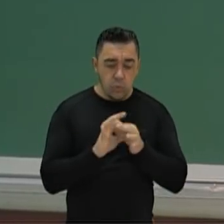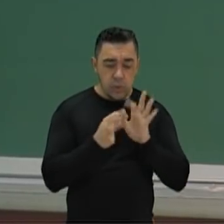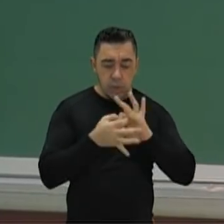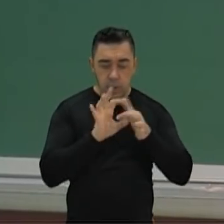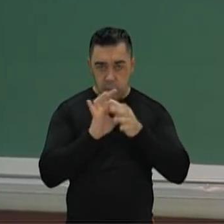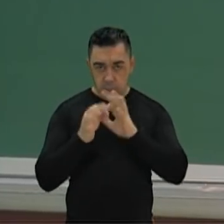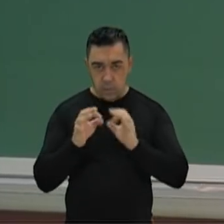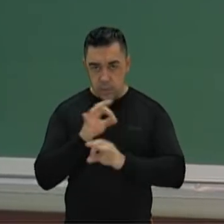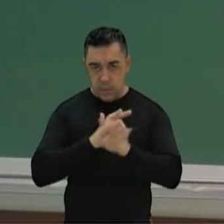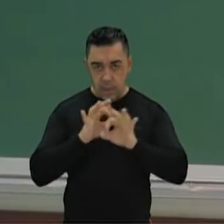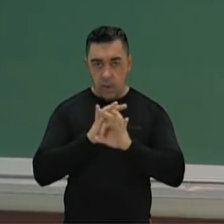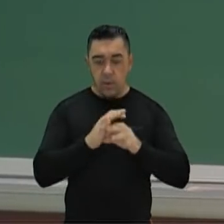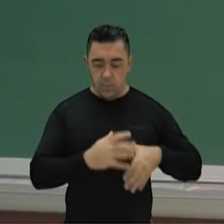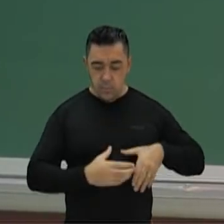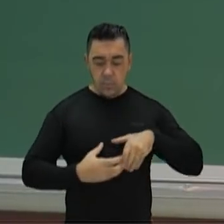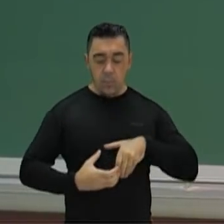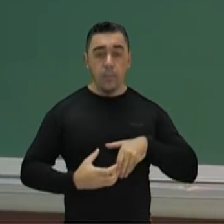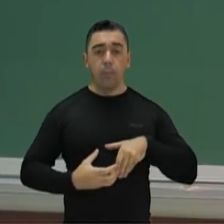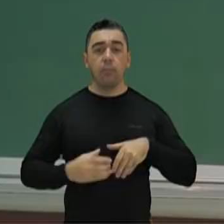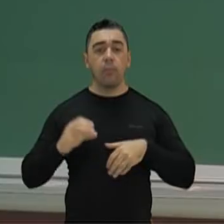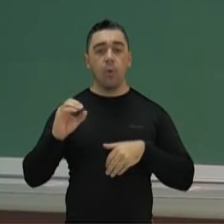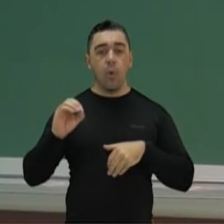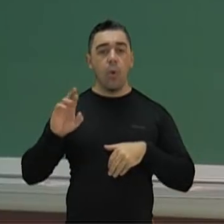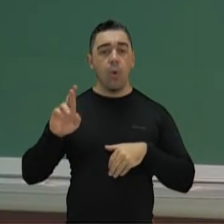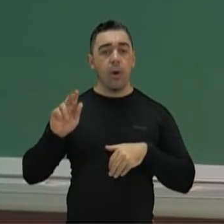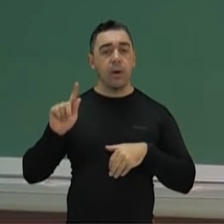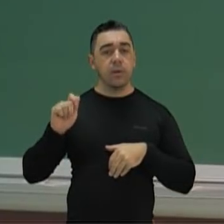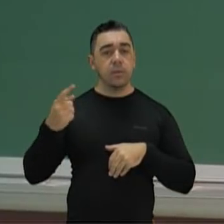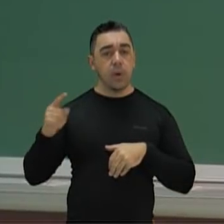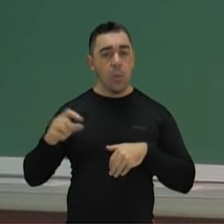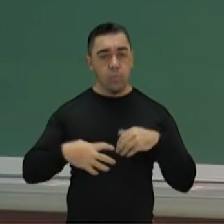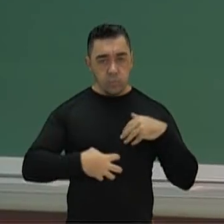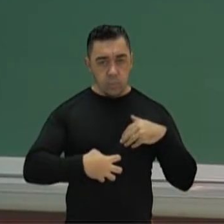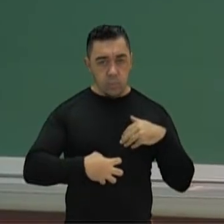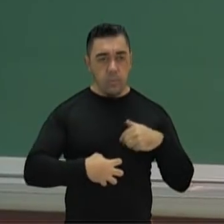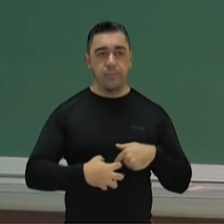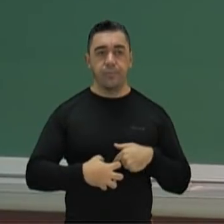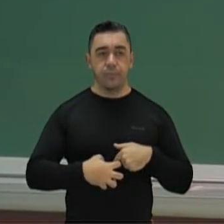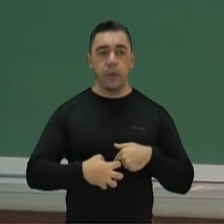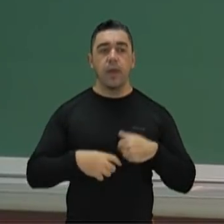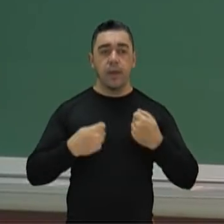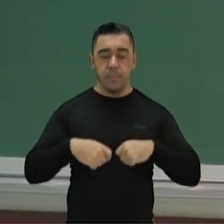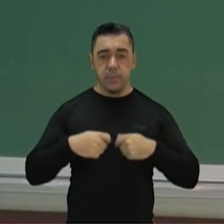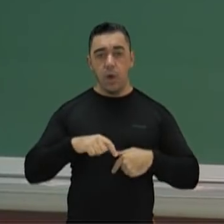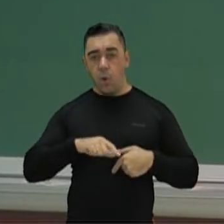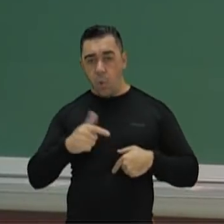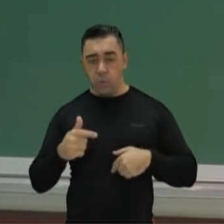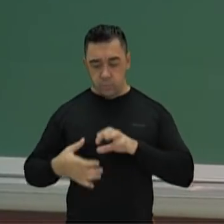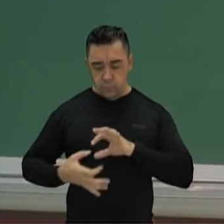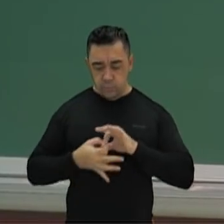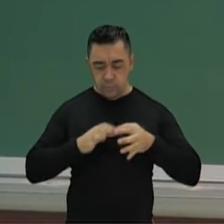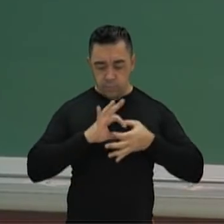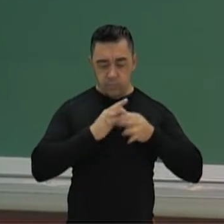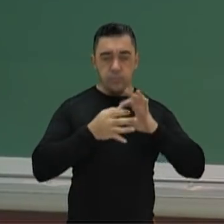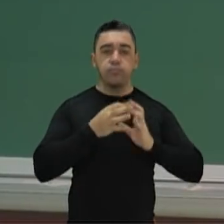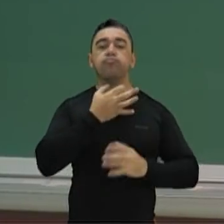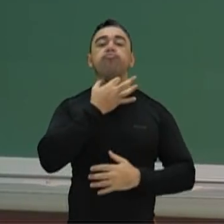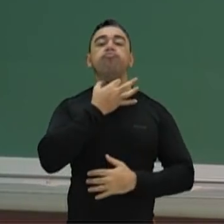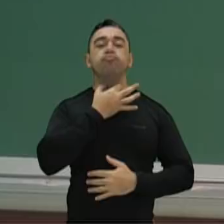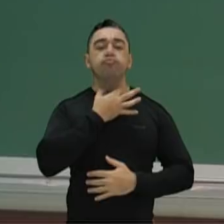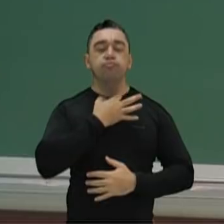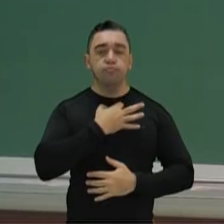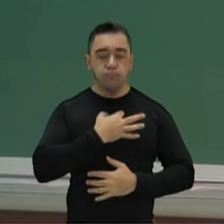não funciona. Ele precisa de outros órgãos para se comunicar e para trabalhar em conjunto. Então, a gente tem o estômago com o intestino,